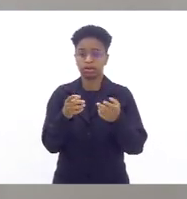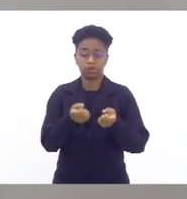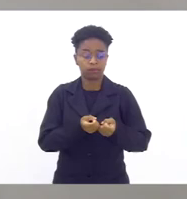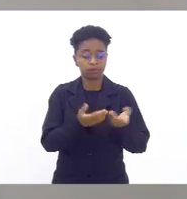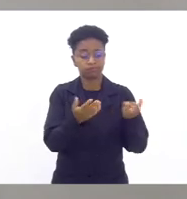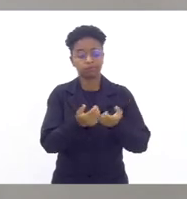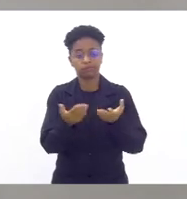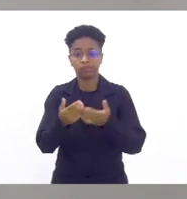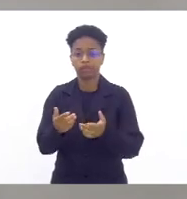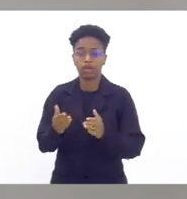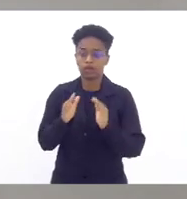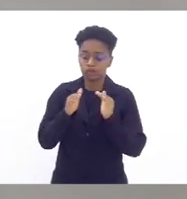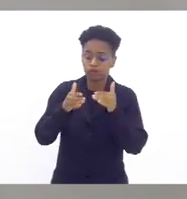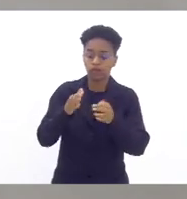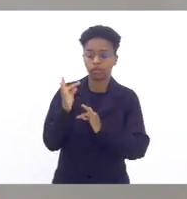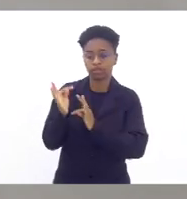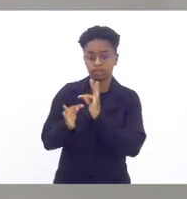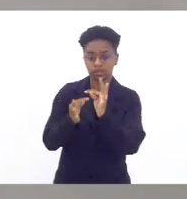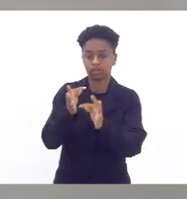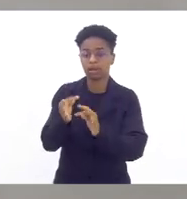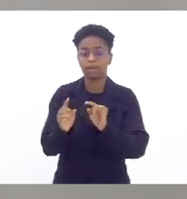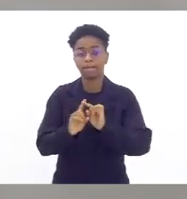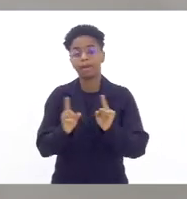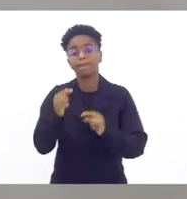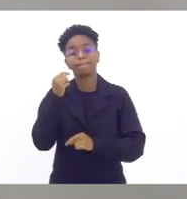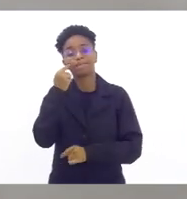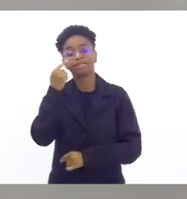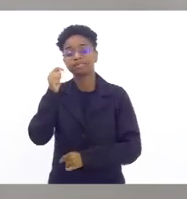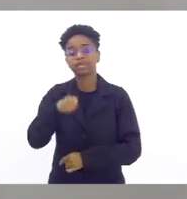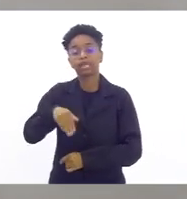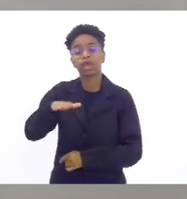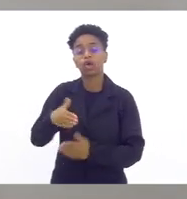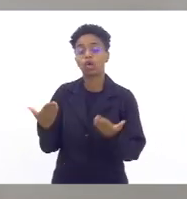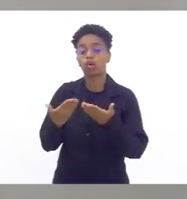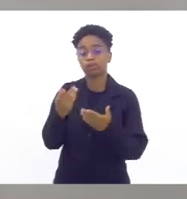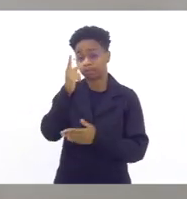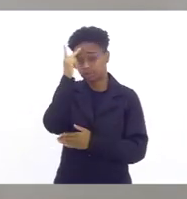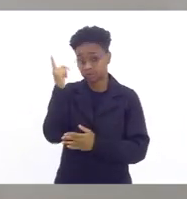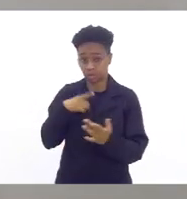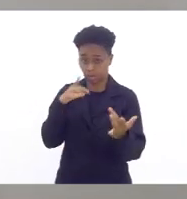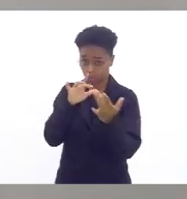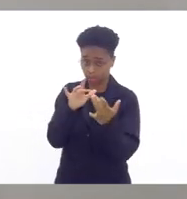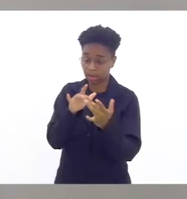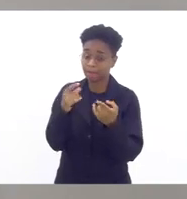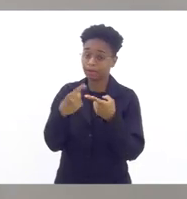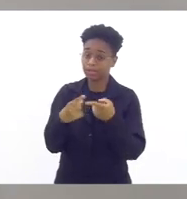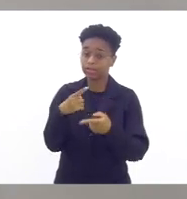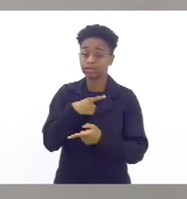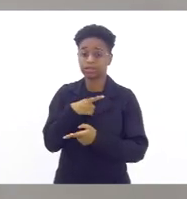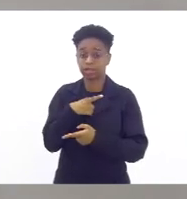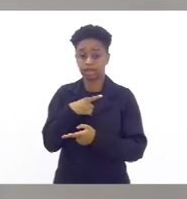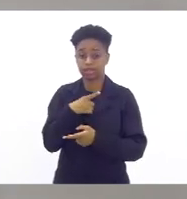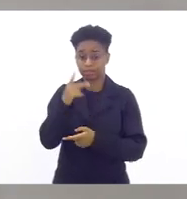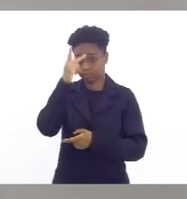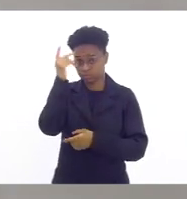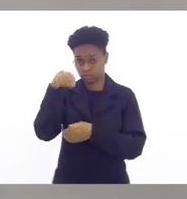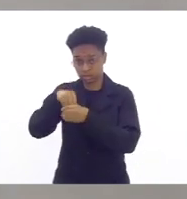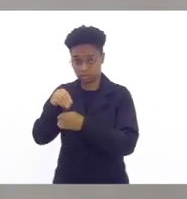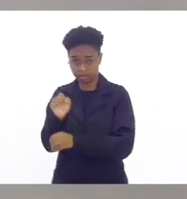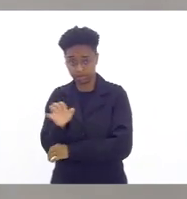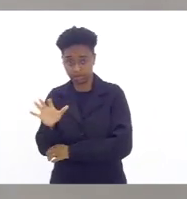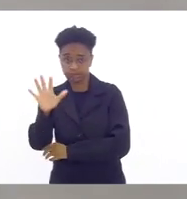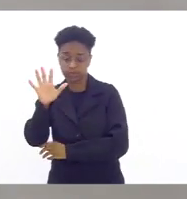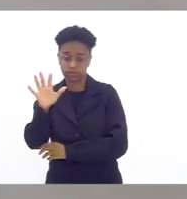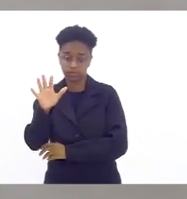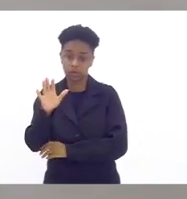para fins terapêuticos mas pensar quem são as pessoas que hoje fazem esse acesso Porque hoje a gente tem as pessoas dentro das favelas que hoje